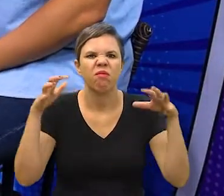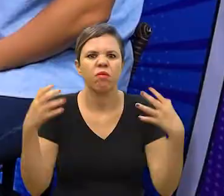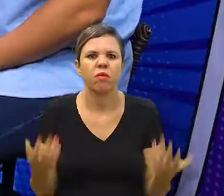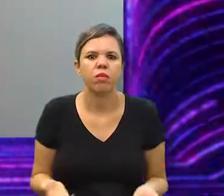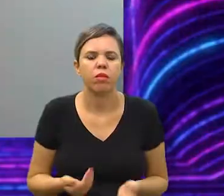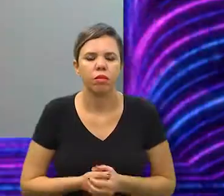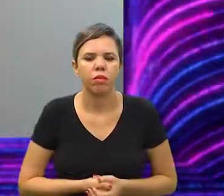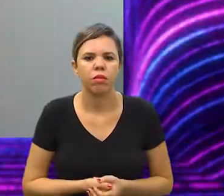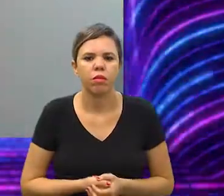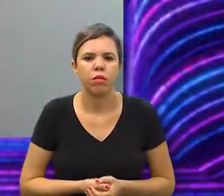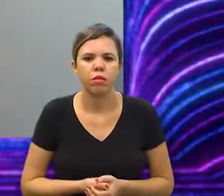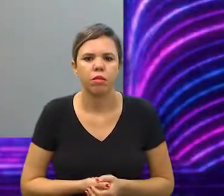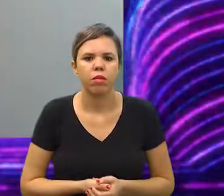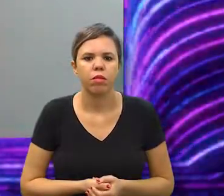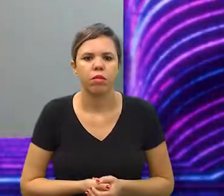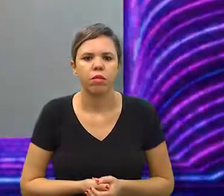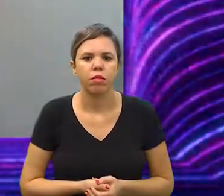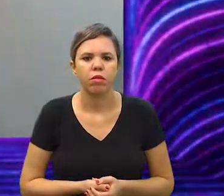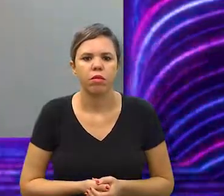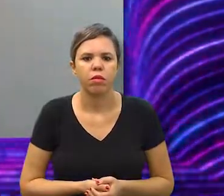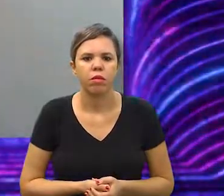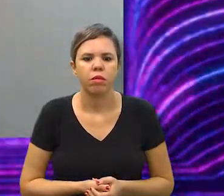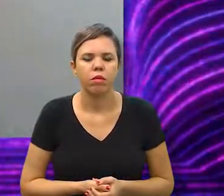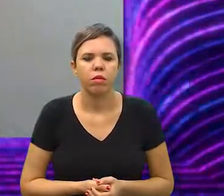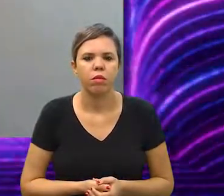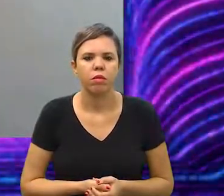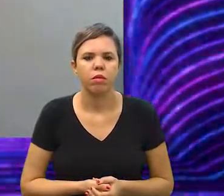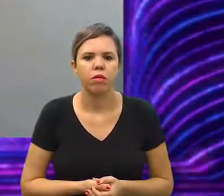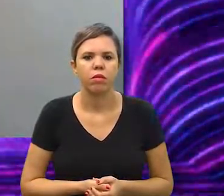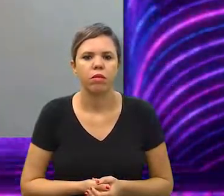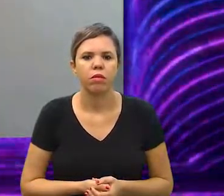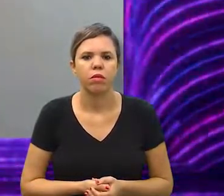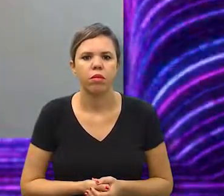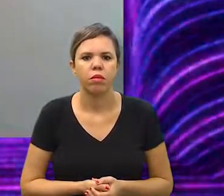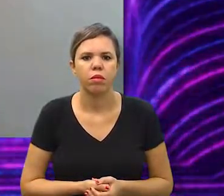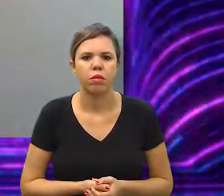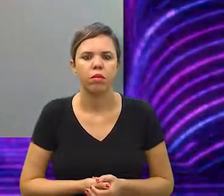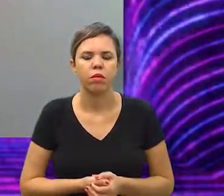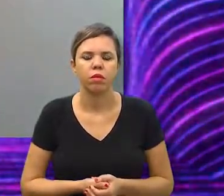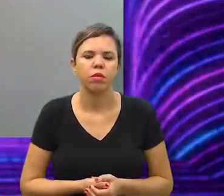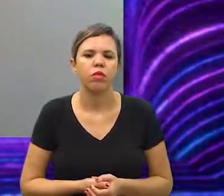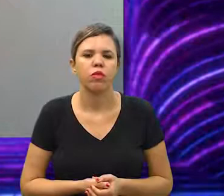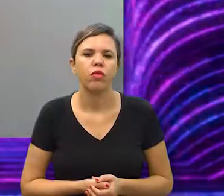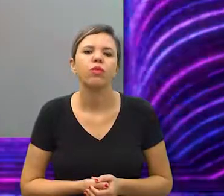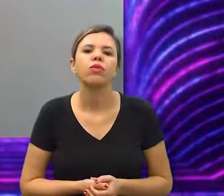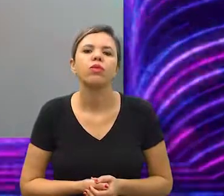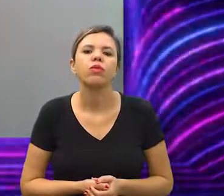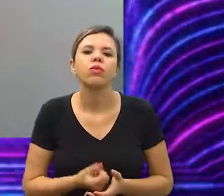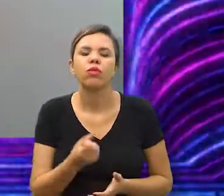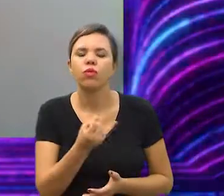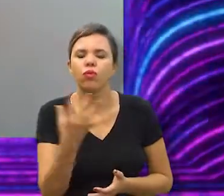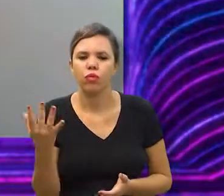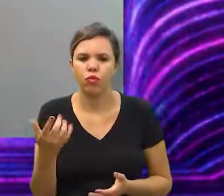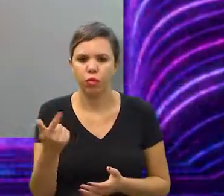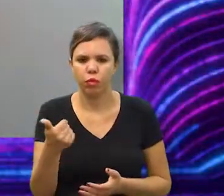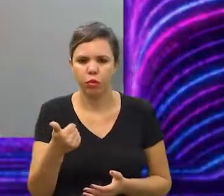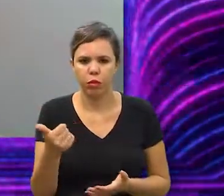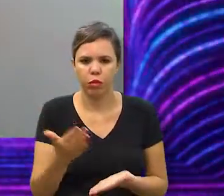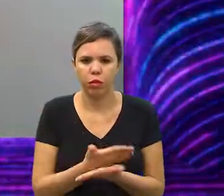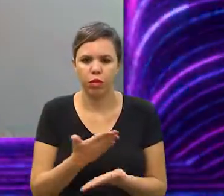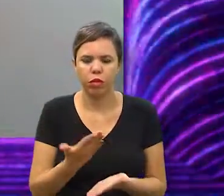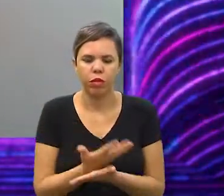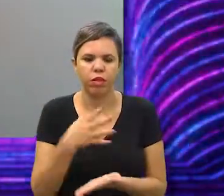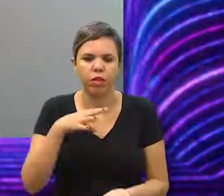equipe? Então, a gente colocou no Monstruário Volume 1 uma página que tem as fichas de cadastro